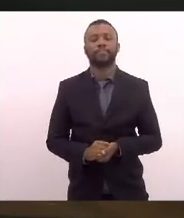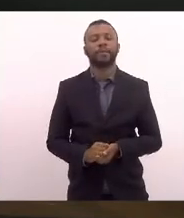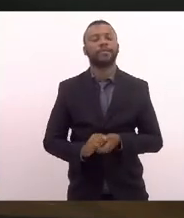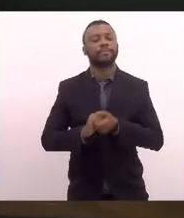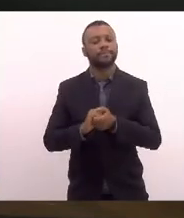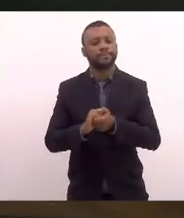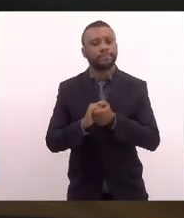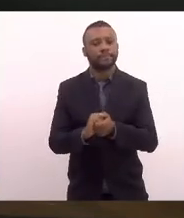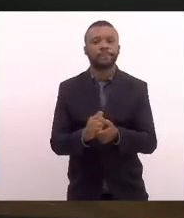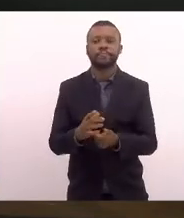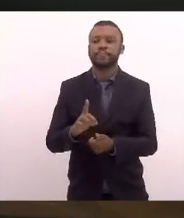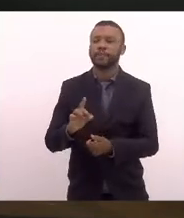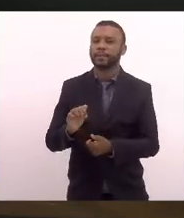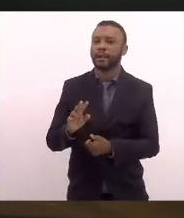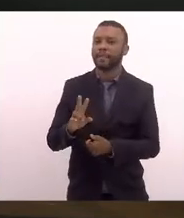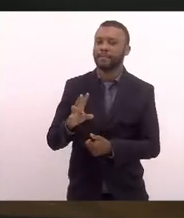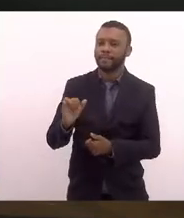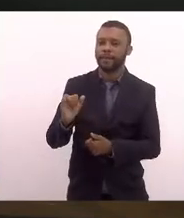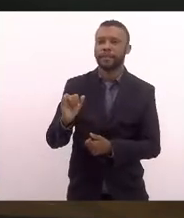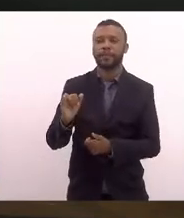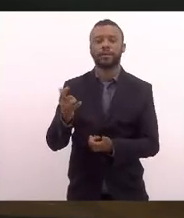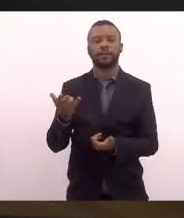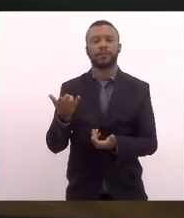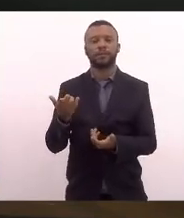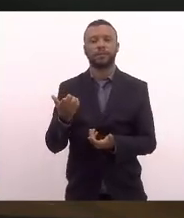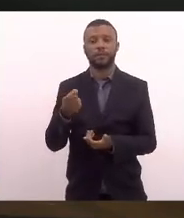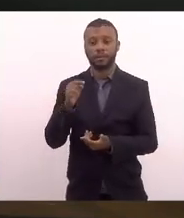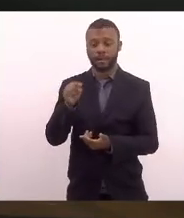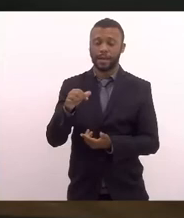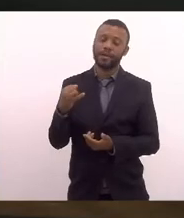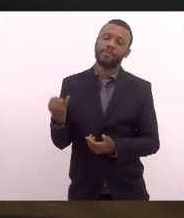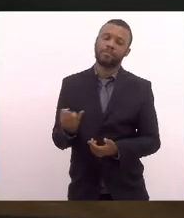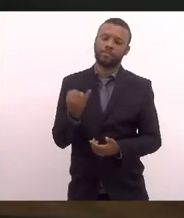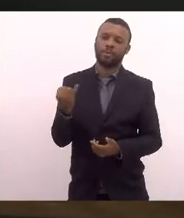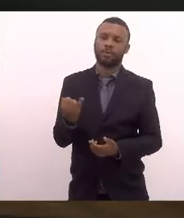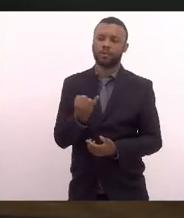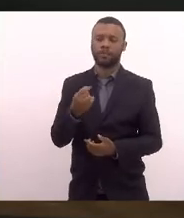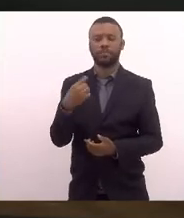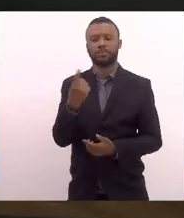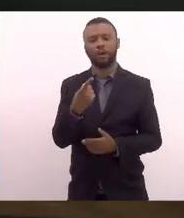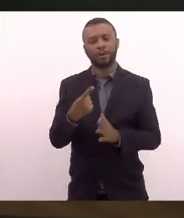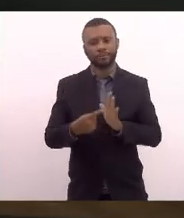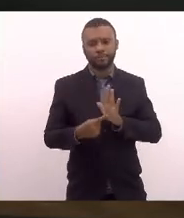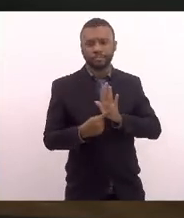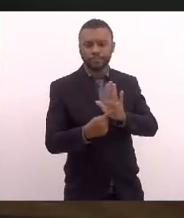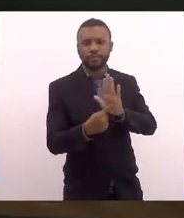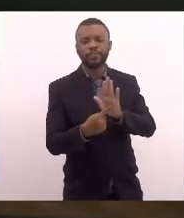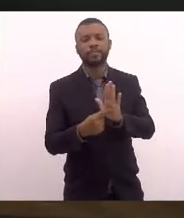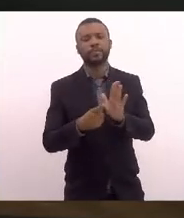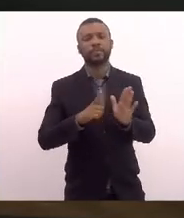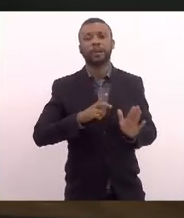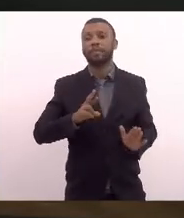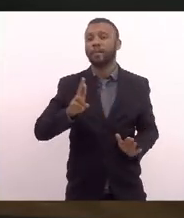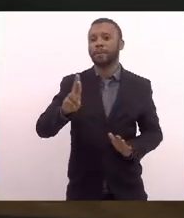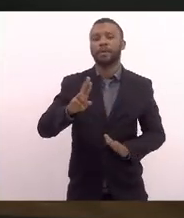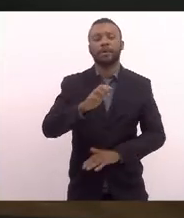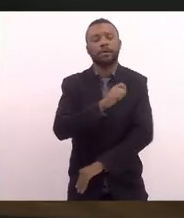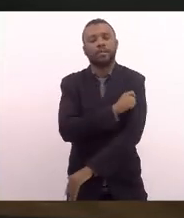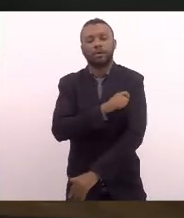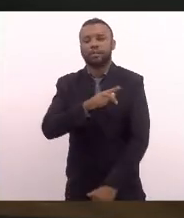Cumprimentar o Davi. Davi, é fundamental a gente ter aqui a representação estudantil.